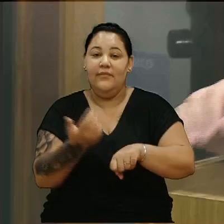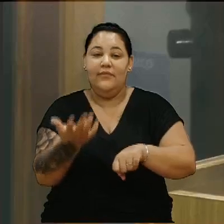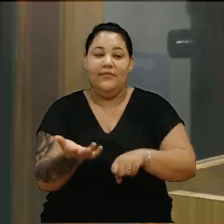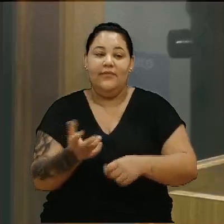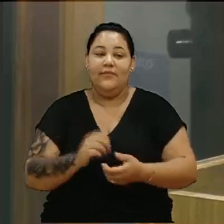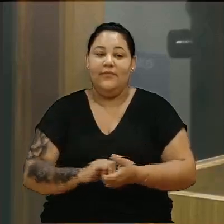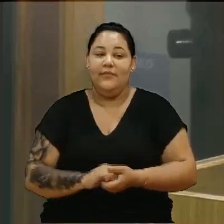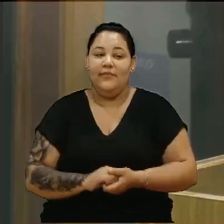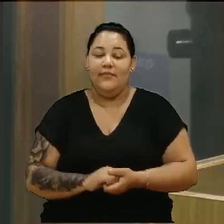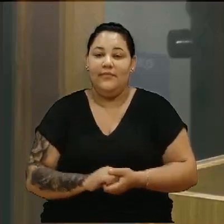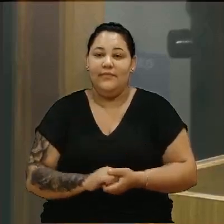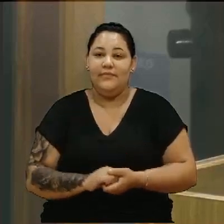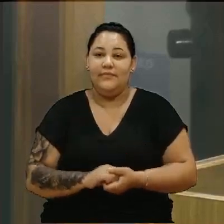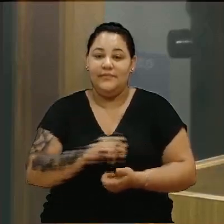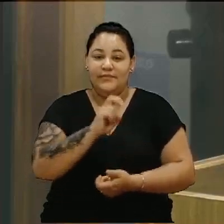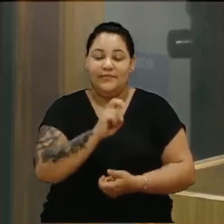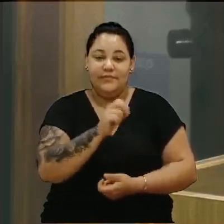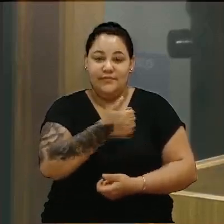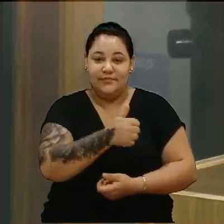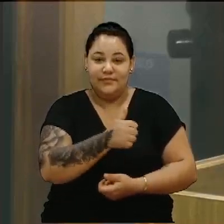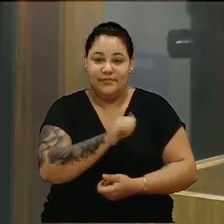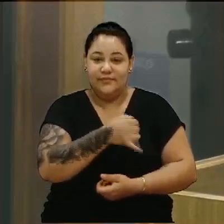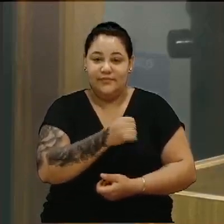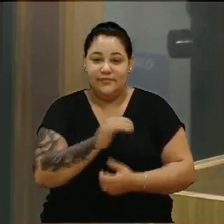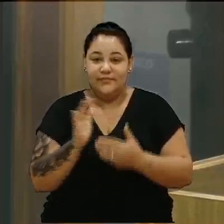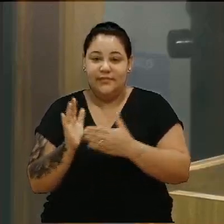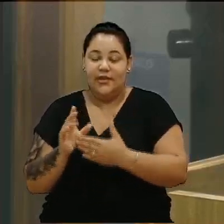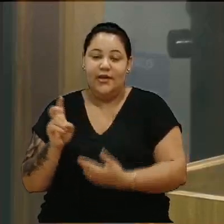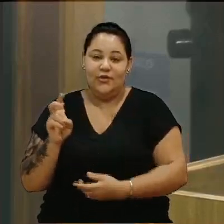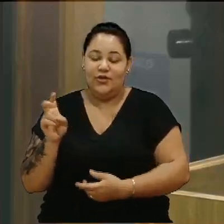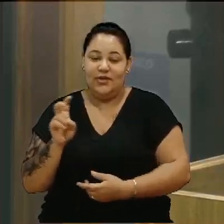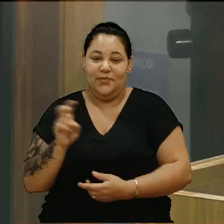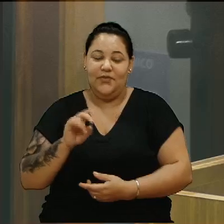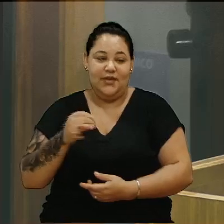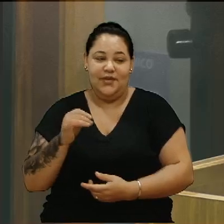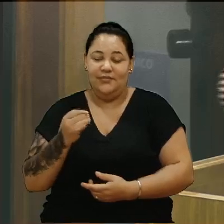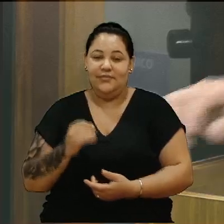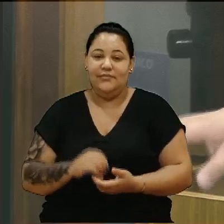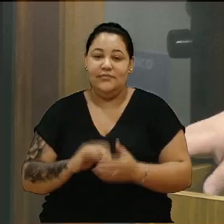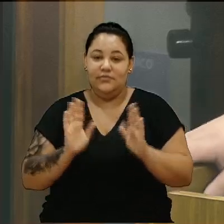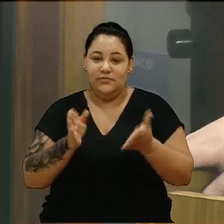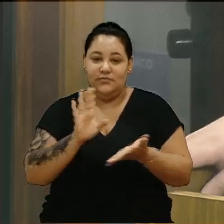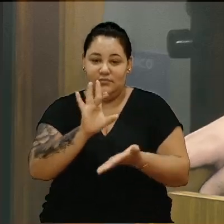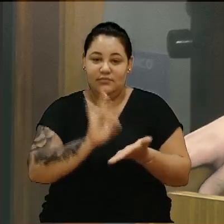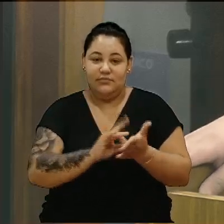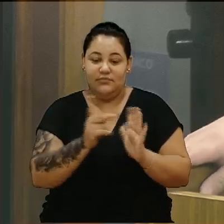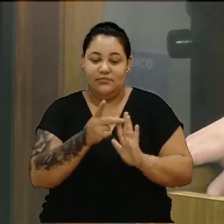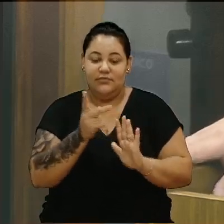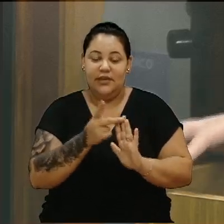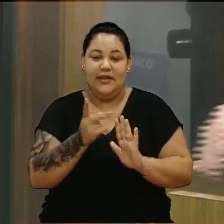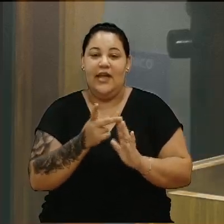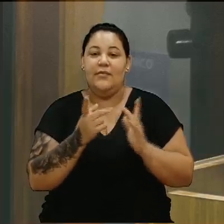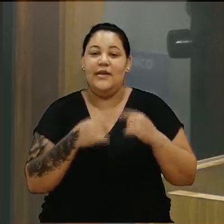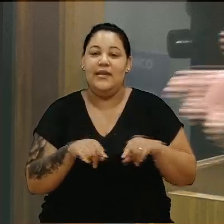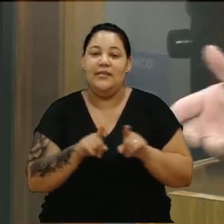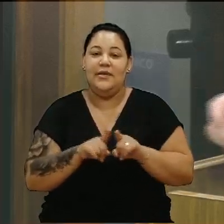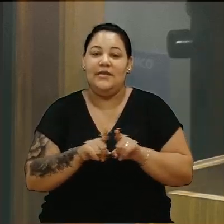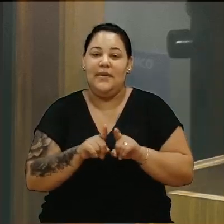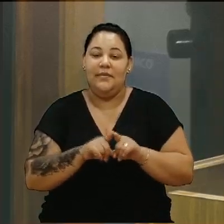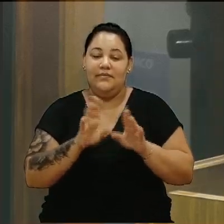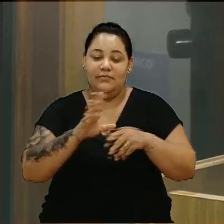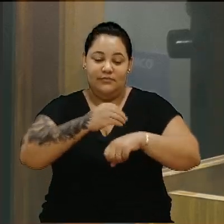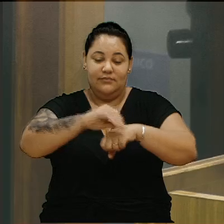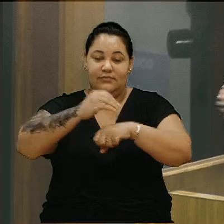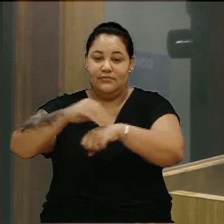de janeiro até o dia 5 de fevereiro, nós já protocolamos 45 indicações, e essas